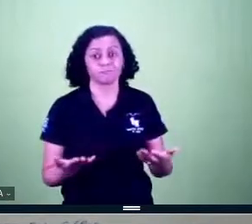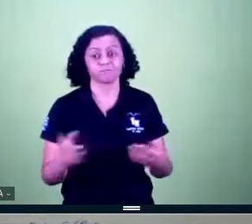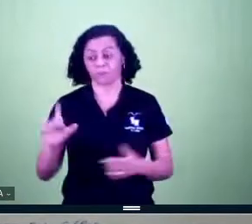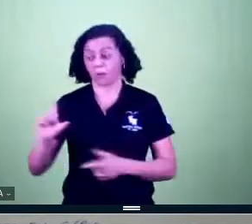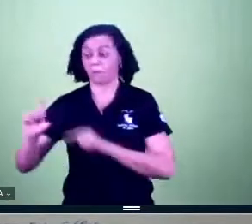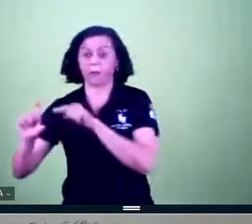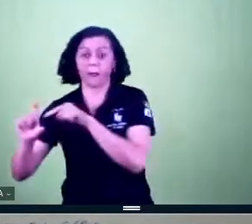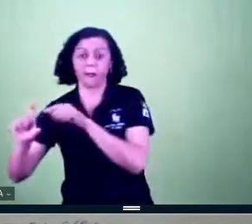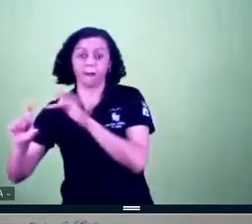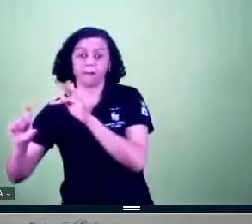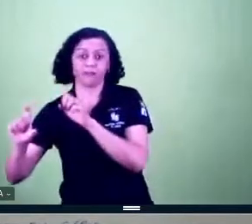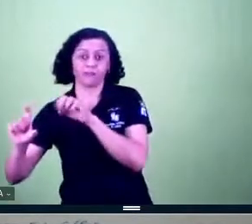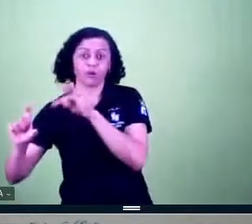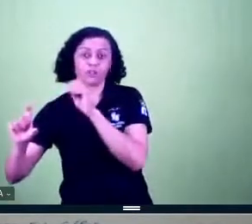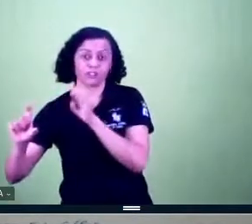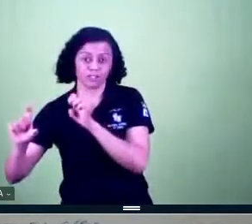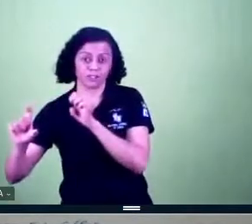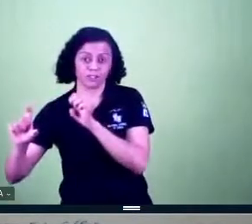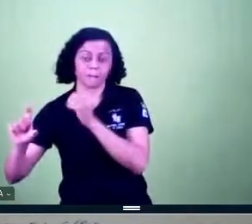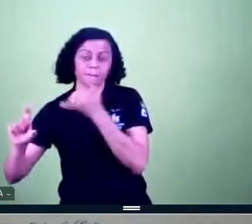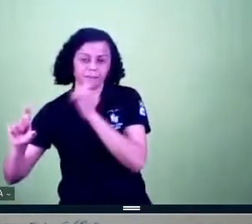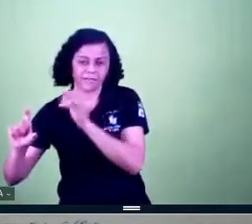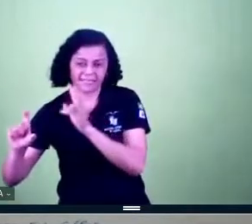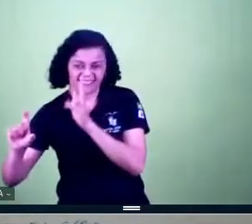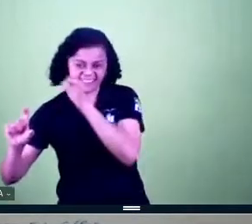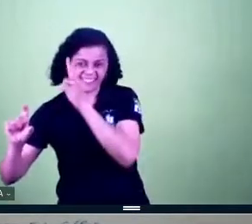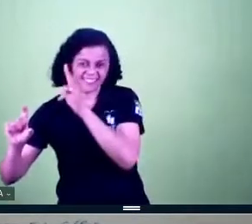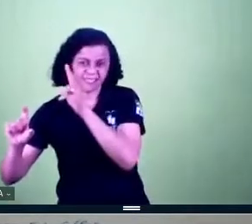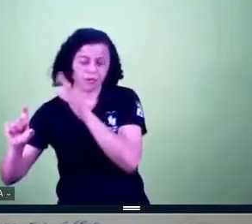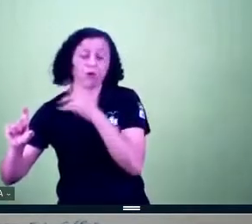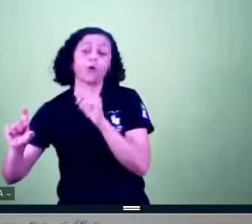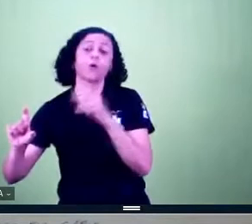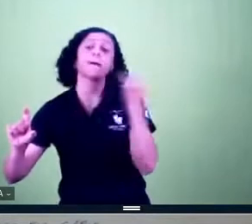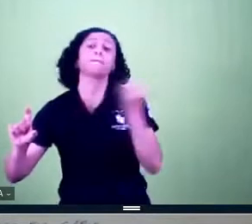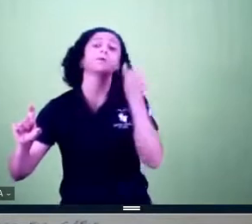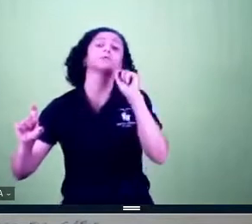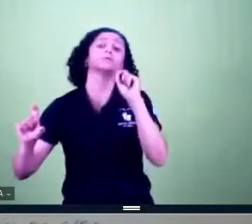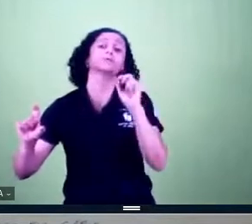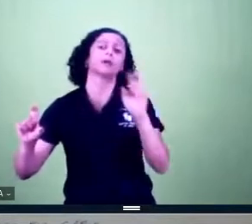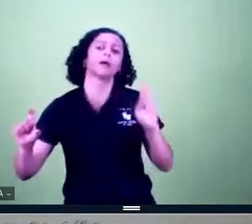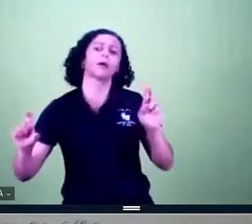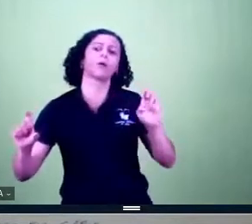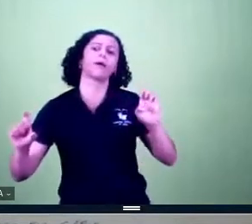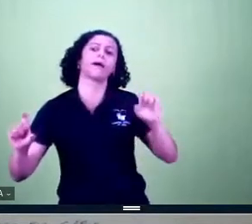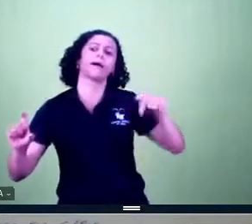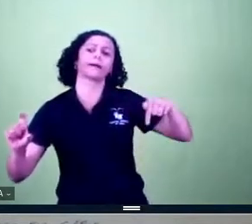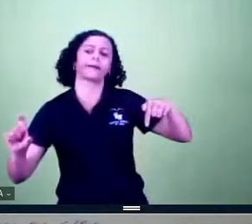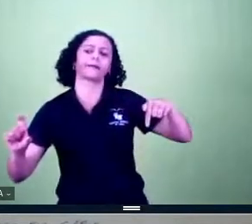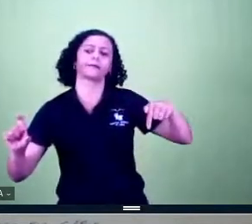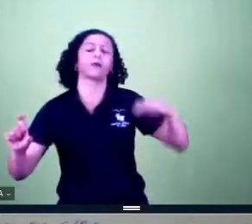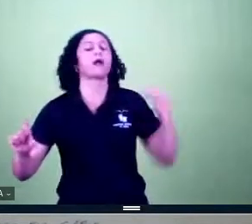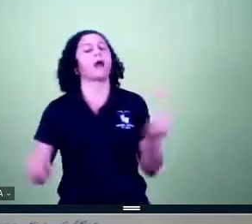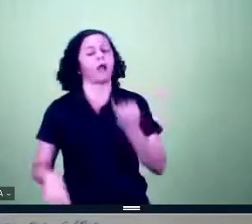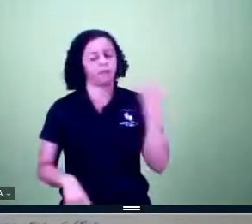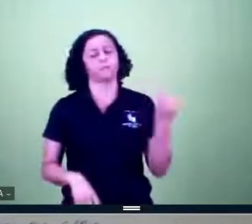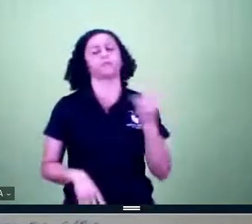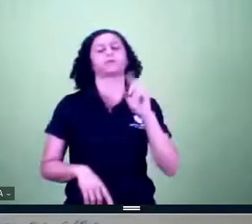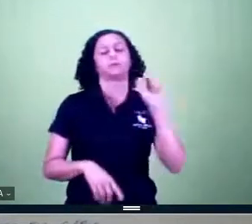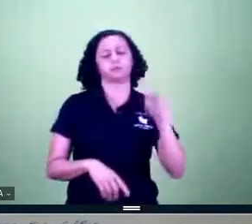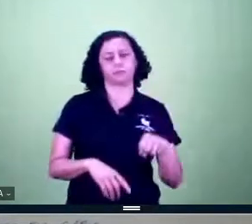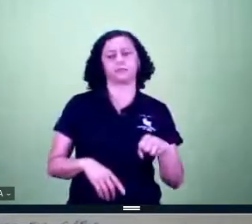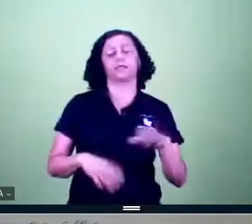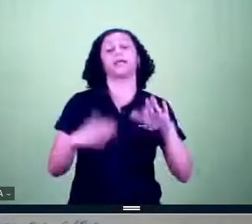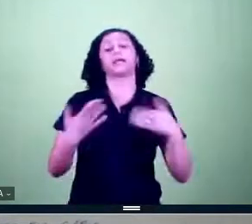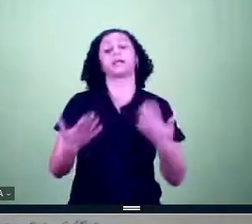para ela, o que importa é o REC. 60 ohms, por exemplo. Vamos pegar esse exemplo aqui, ó. O que importa aqui para a minha fonte é